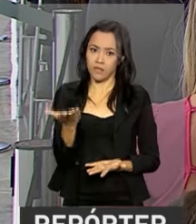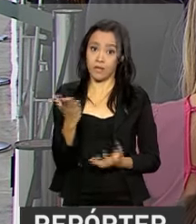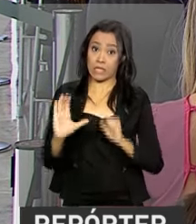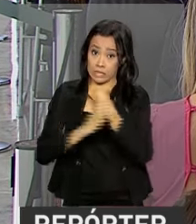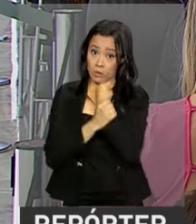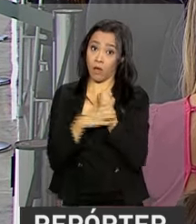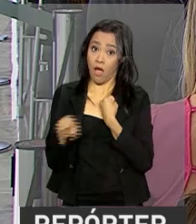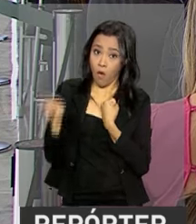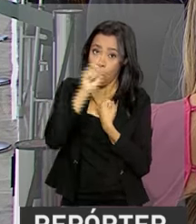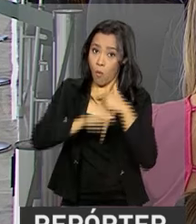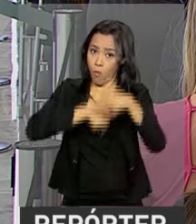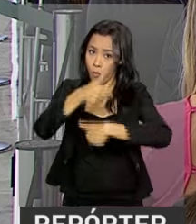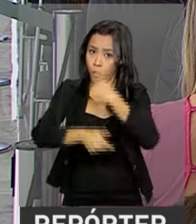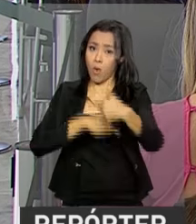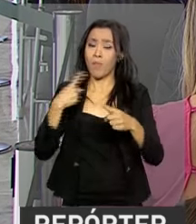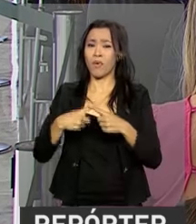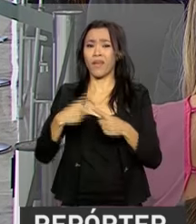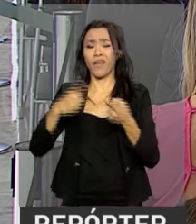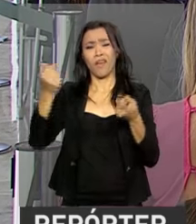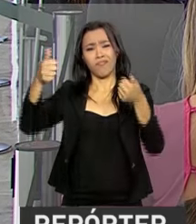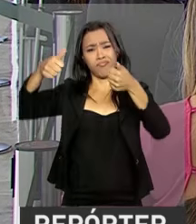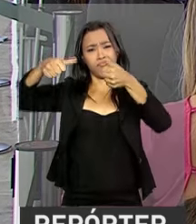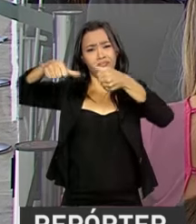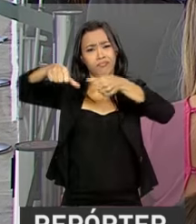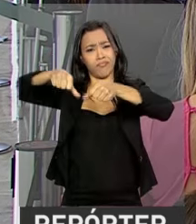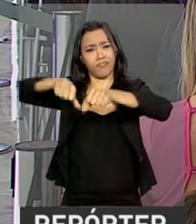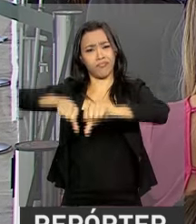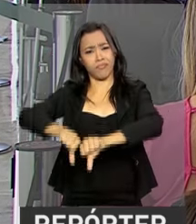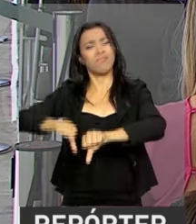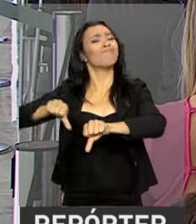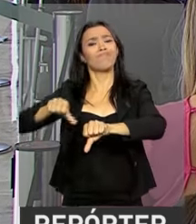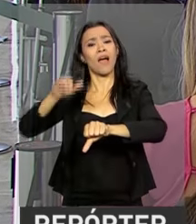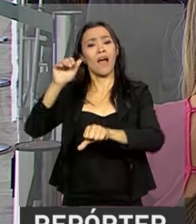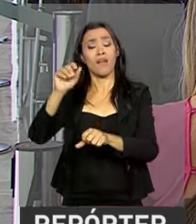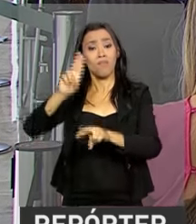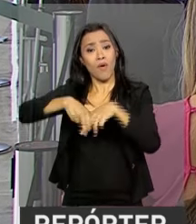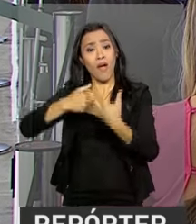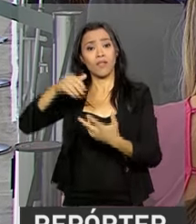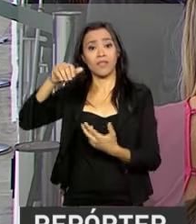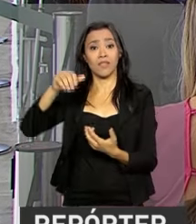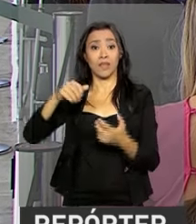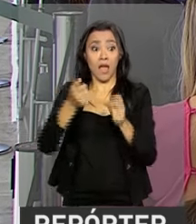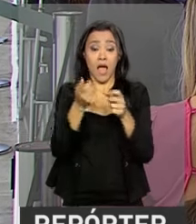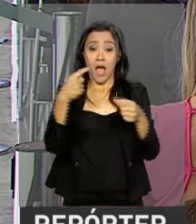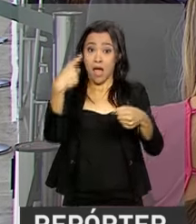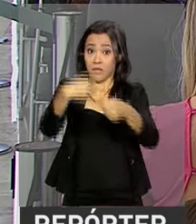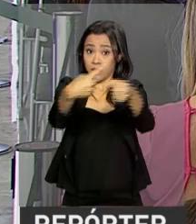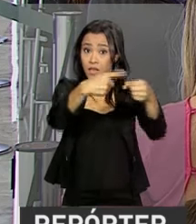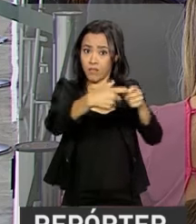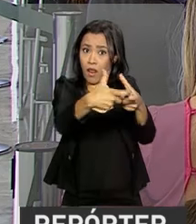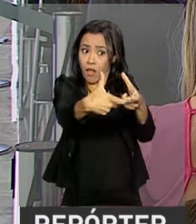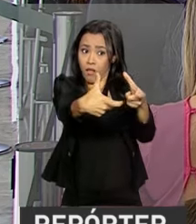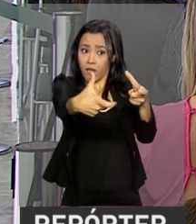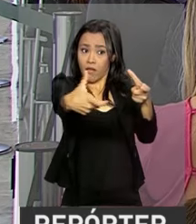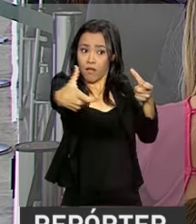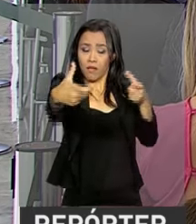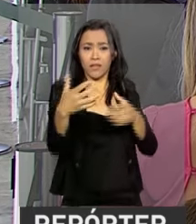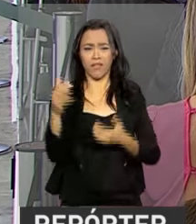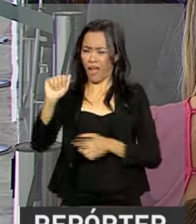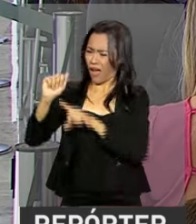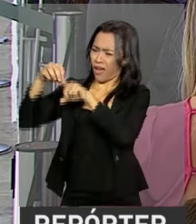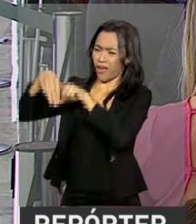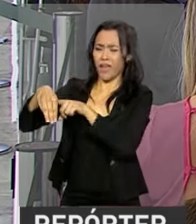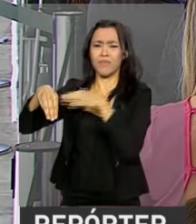Essas rádios, elas vêm perdendo qualidade ao longo dos últimos anos justamente por causa do crescimento das cidades. Então era uma demanda delas fazer